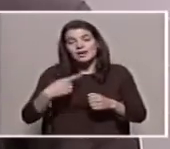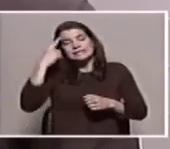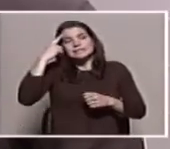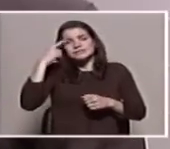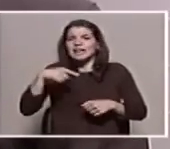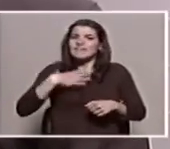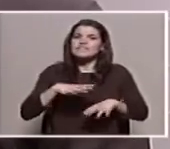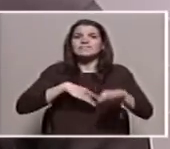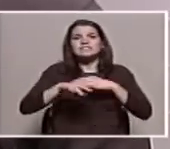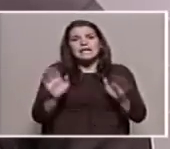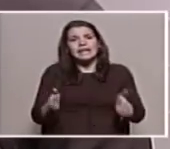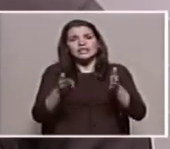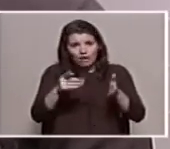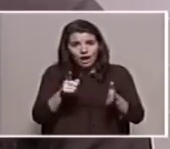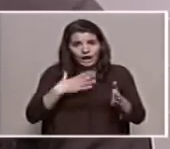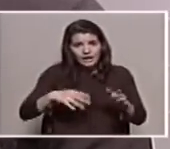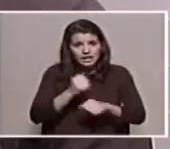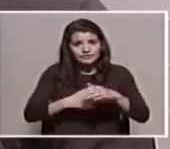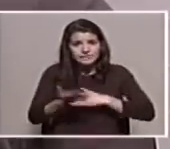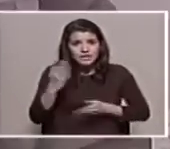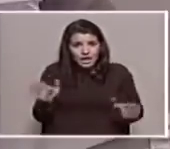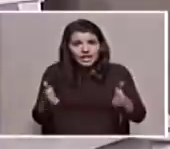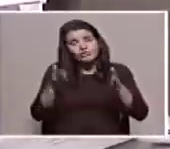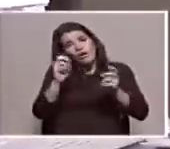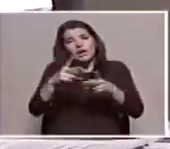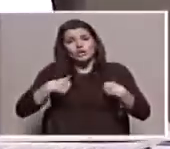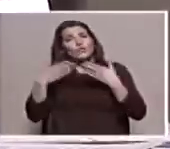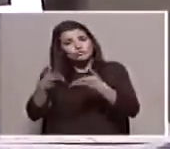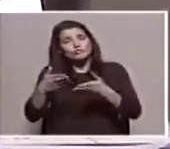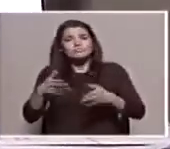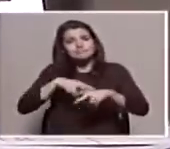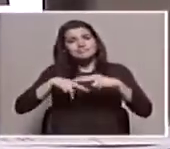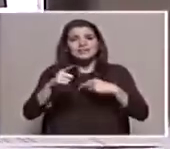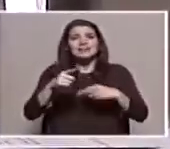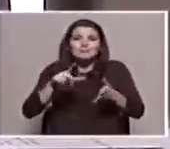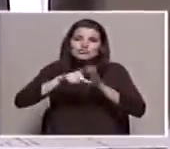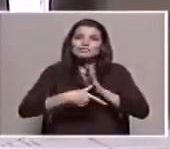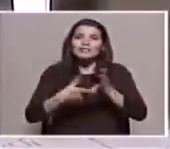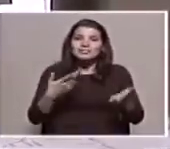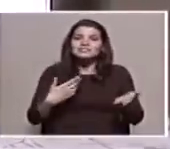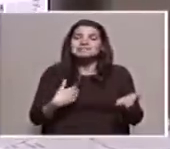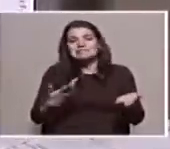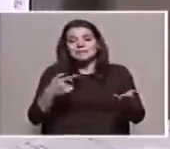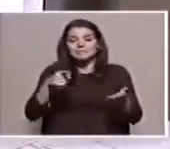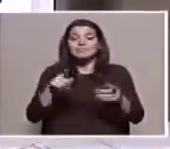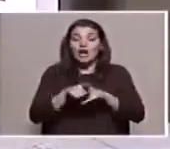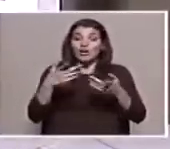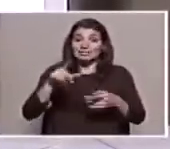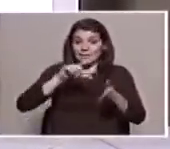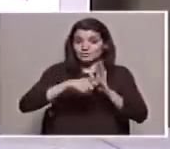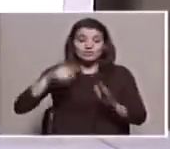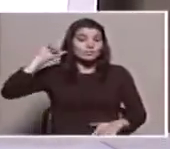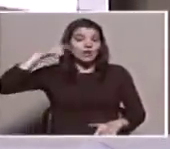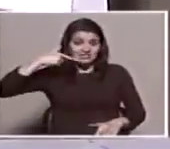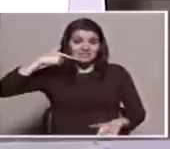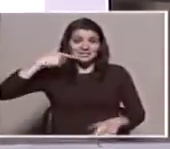creche e disse pá Então olha Vamos trabalhar para cres Vamos trabalhar para tem agora também um projeto de tipo um call center também para